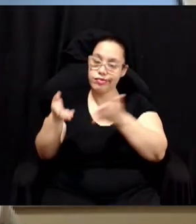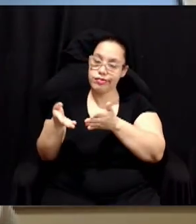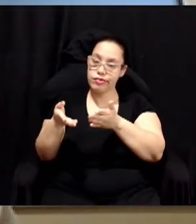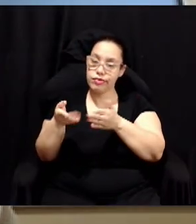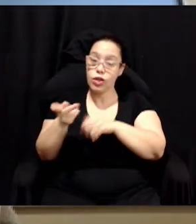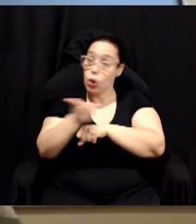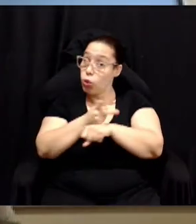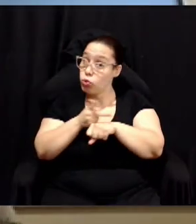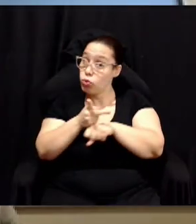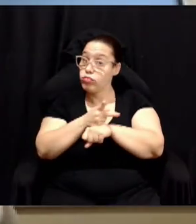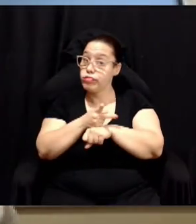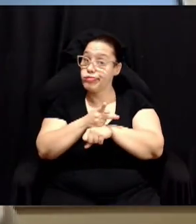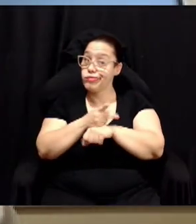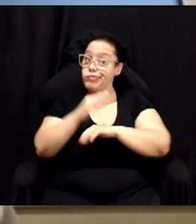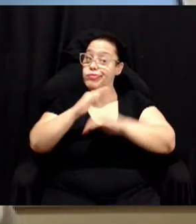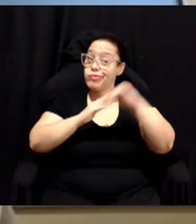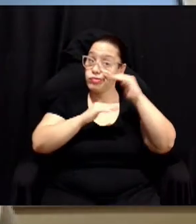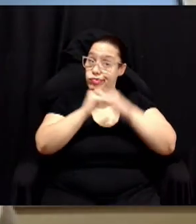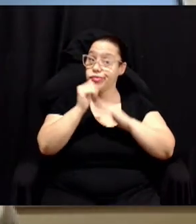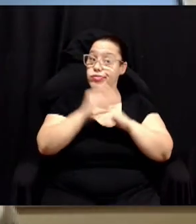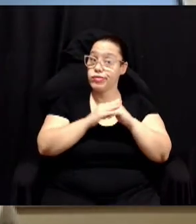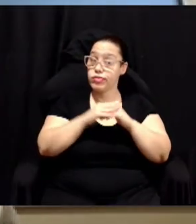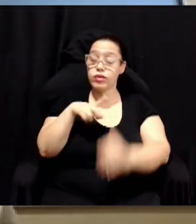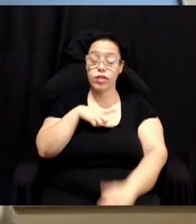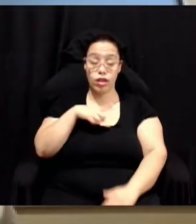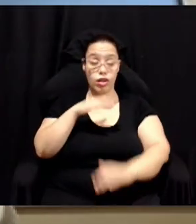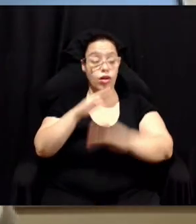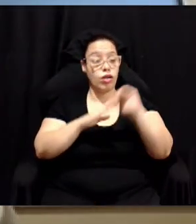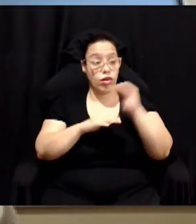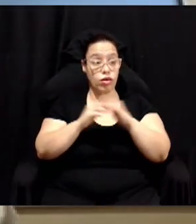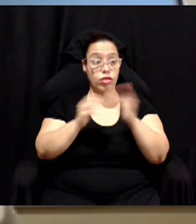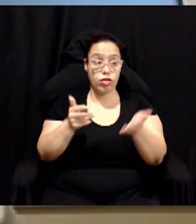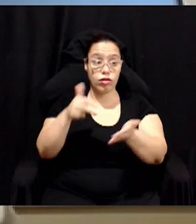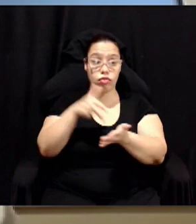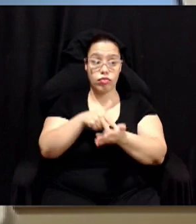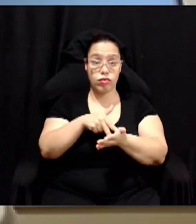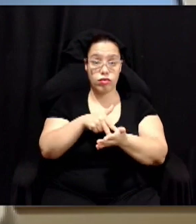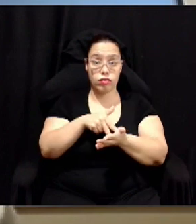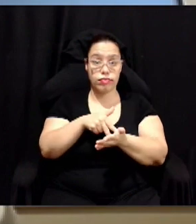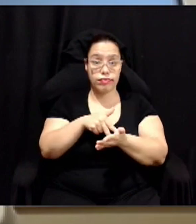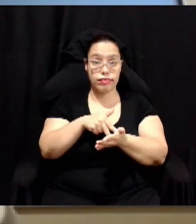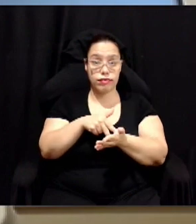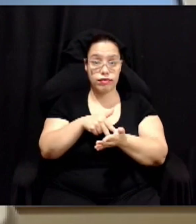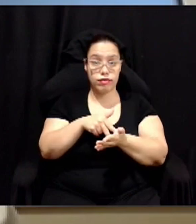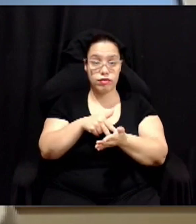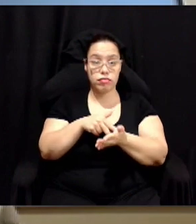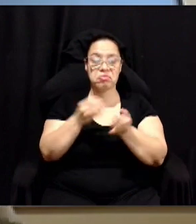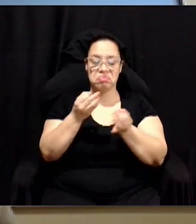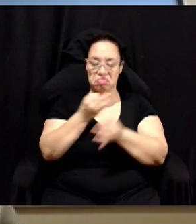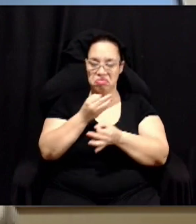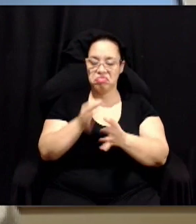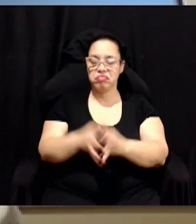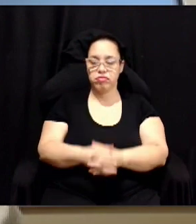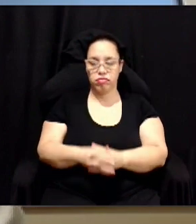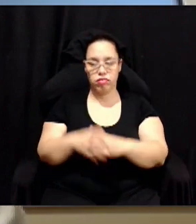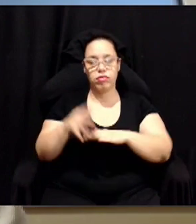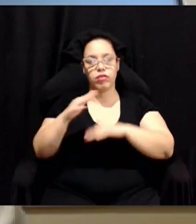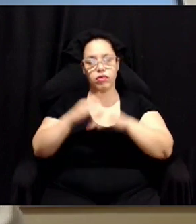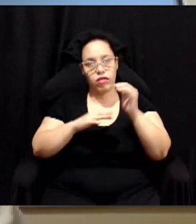os serviços, que tem serviços disponíveis. O país tem um serviço bem razoável de tratamento disso,